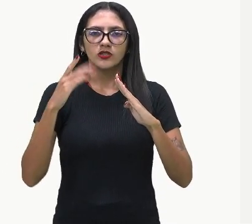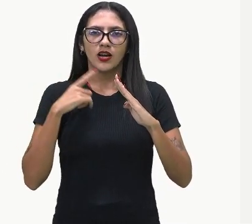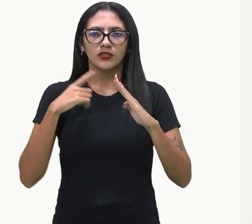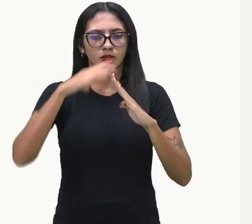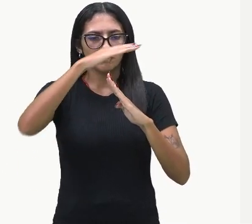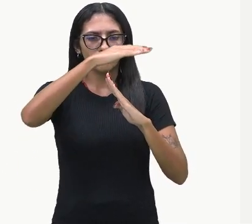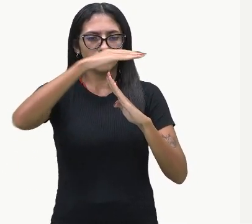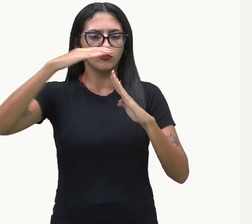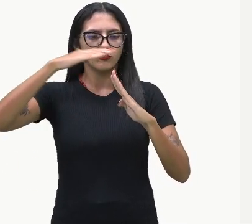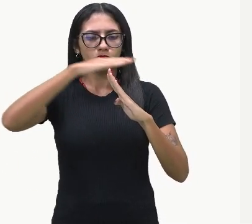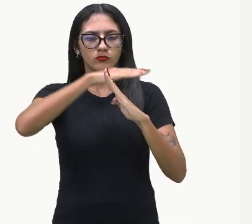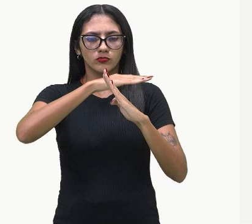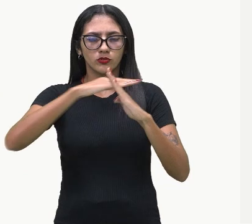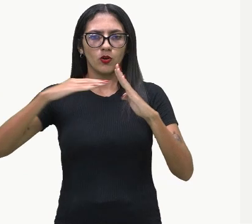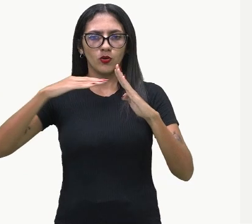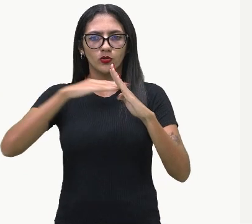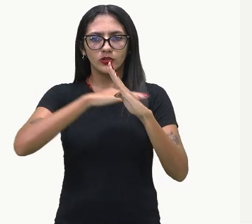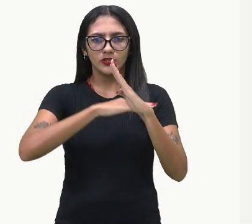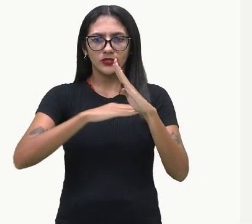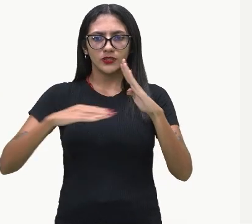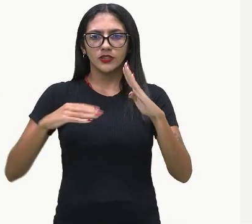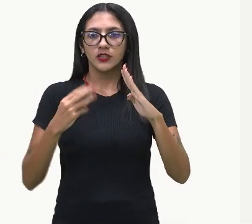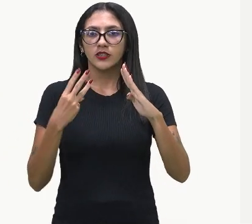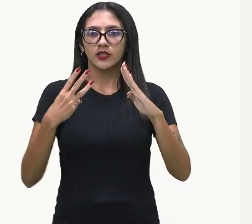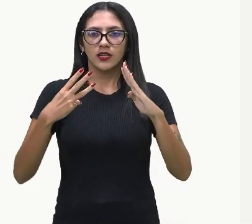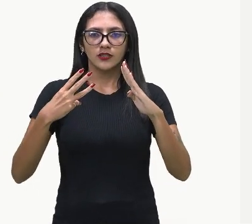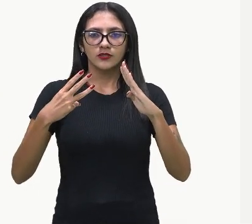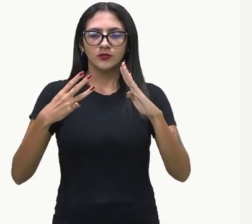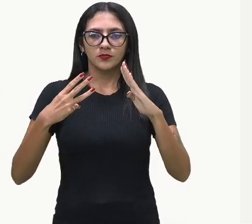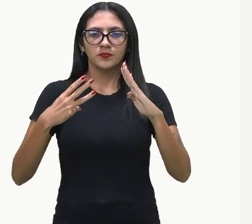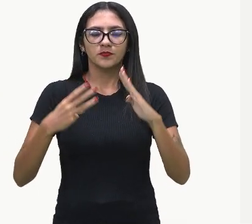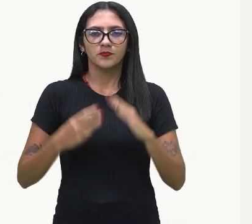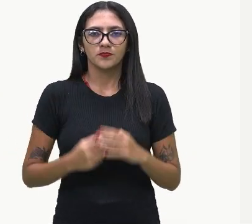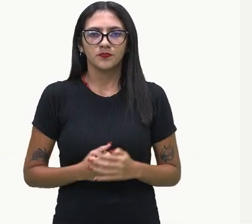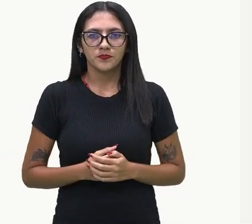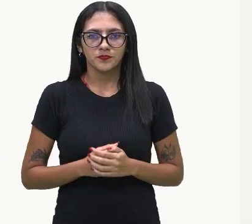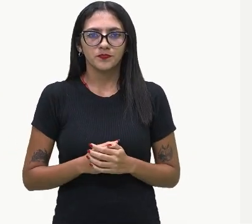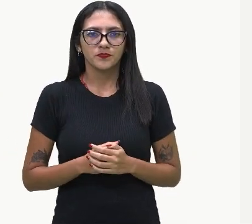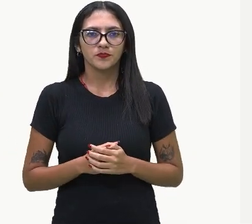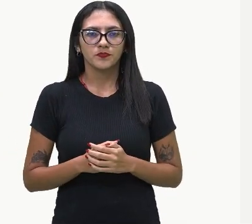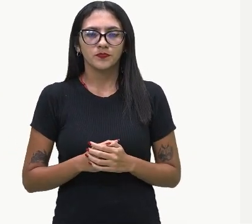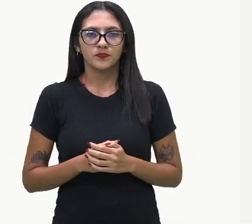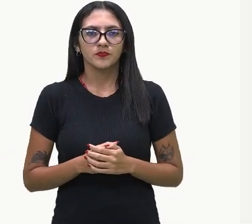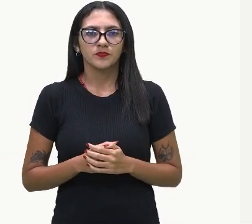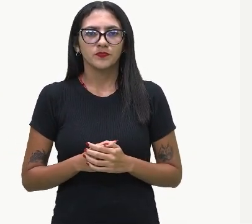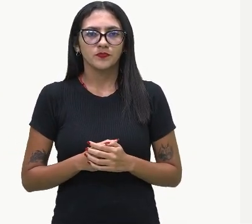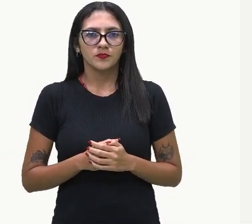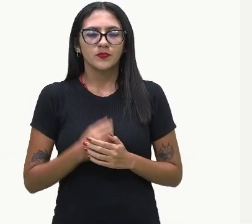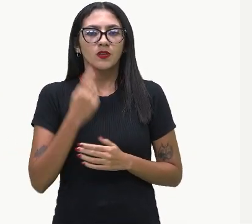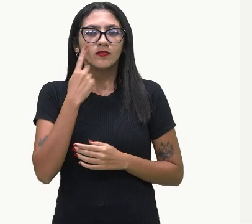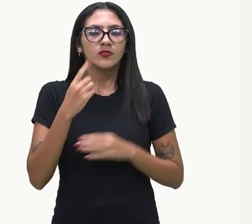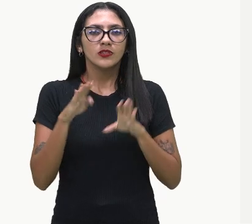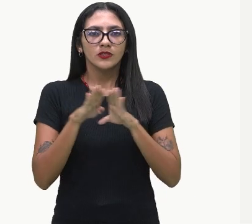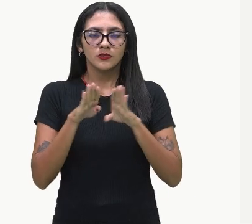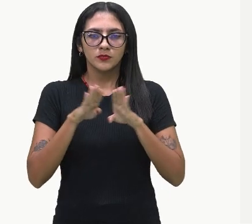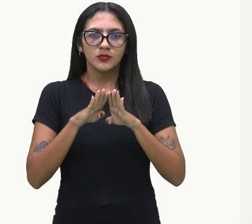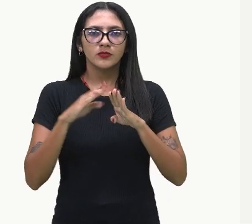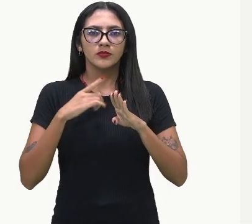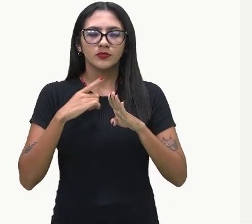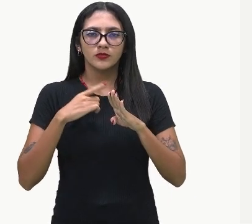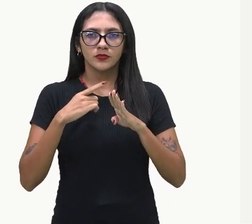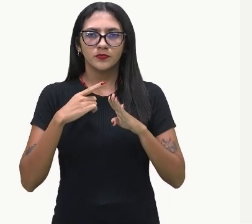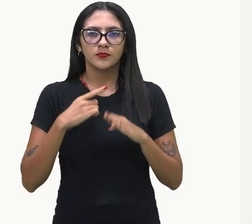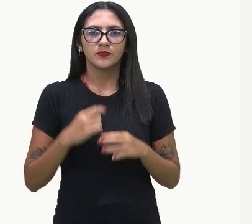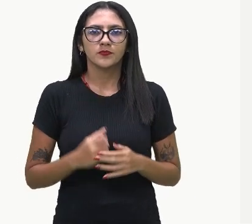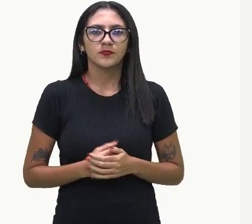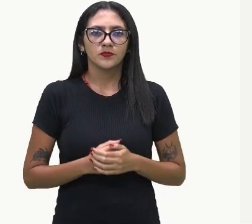retas paralelas. E aí as 2 transversais? Aqui, ó, as 2 transversais, né?